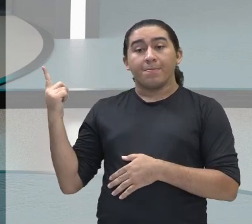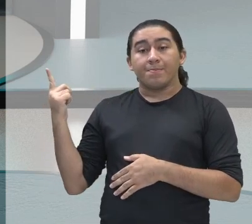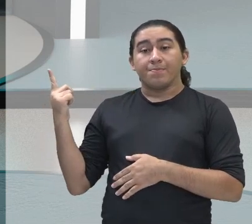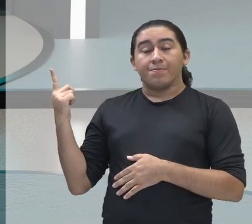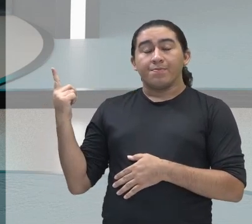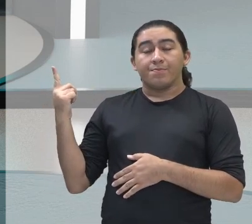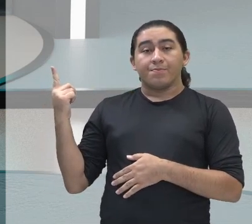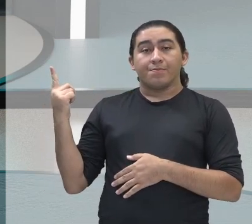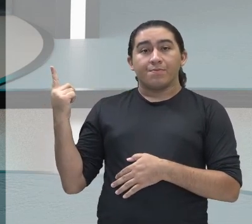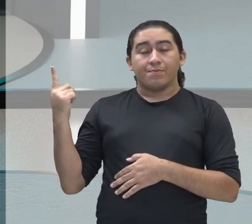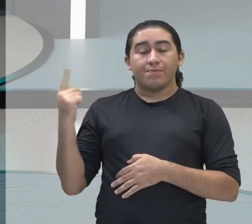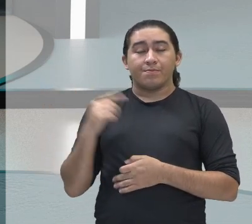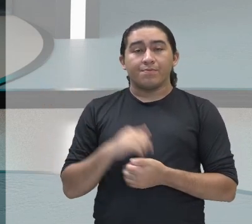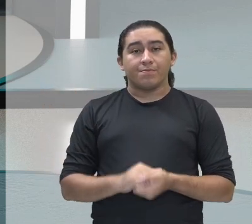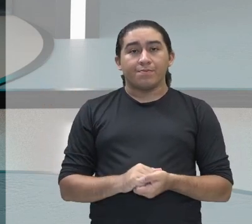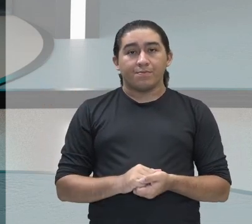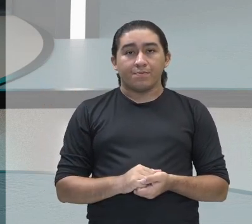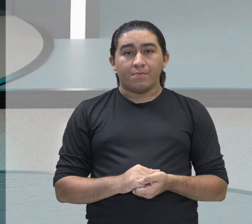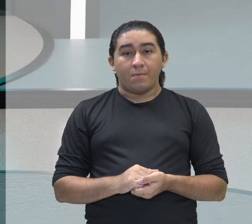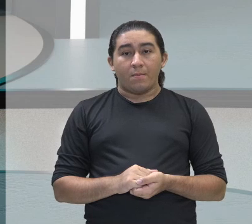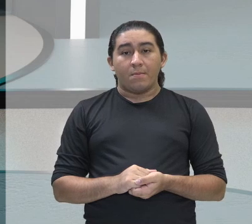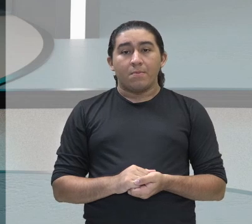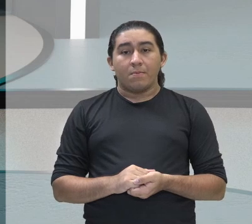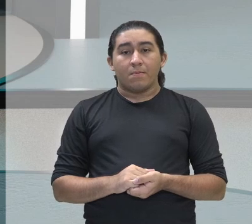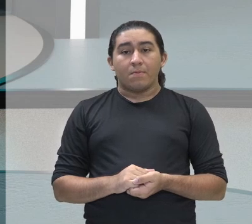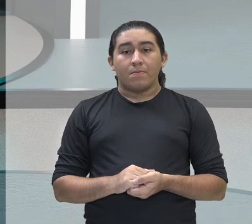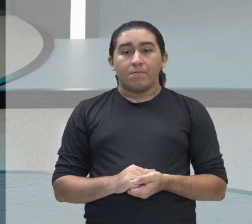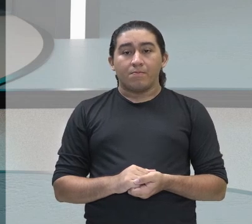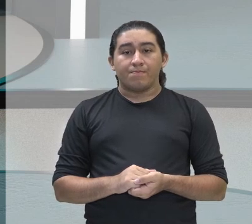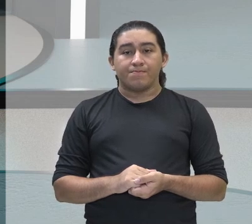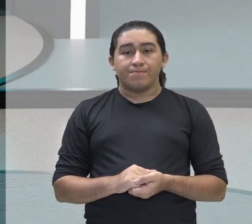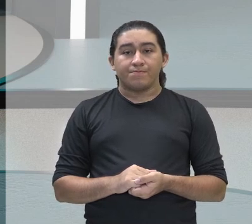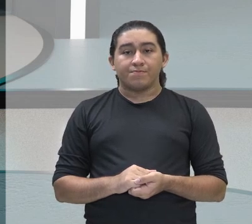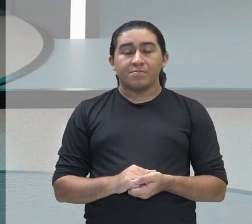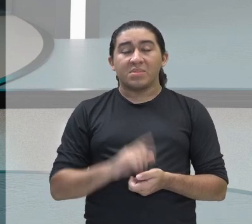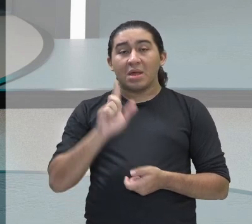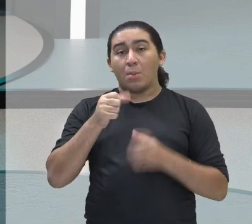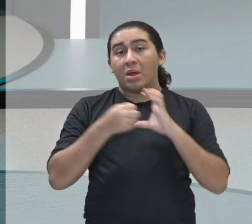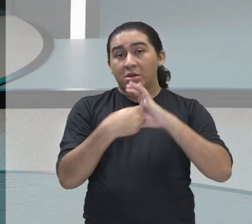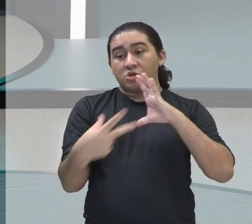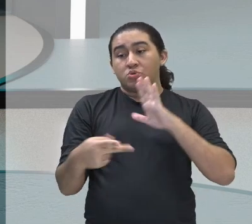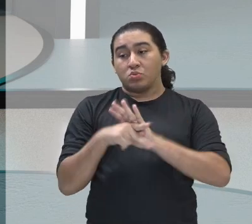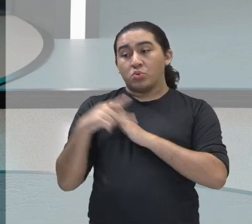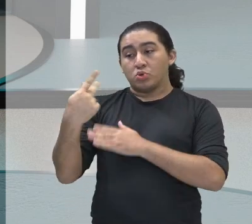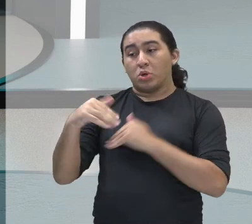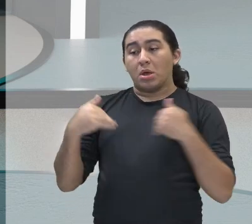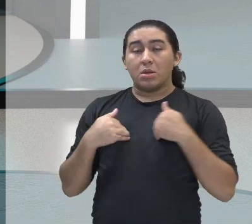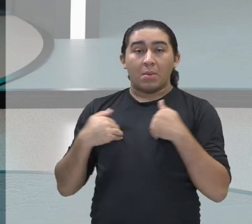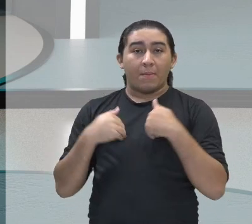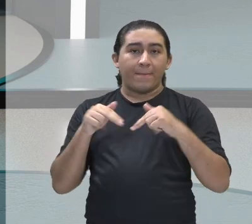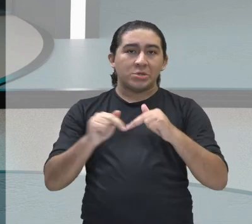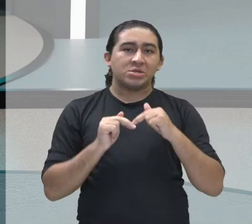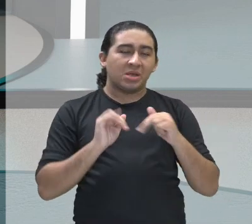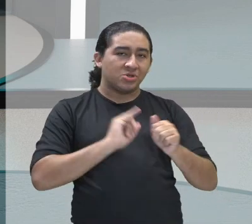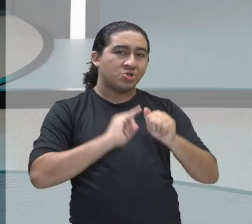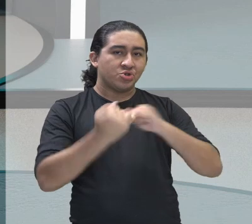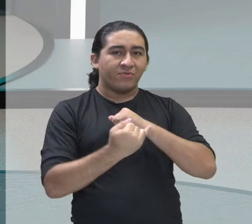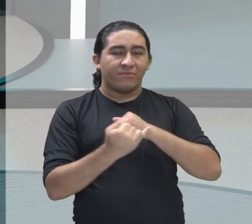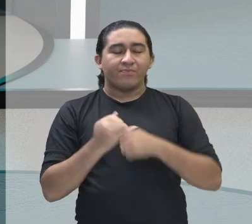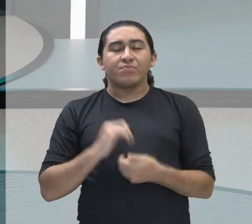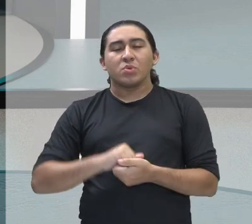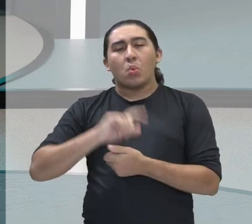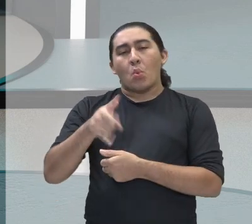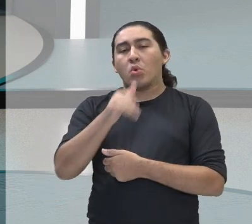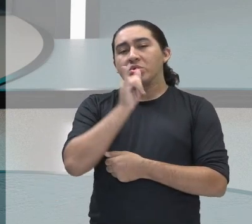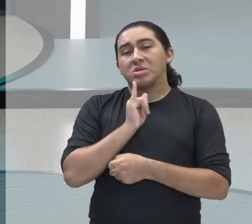que é um substantivo, e graceful é uma qualidade atribuída a esse cisne, então, portanto, um adjetivo. Outro exemplo que nós temos